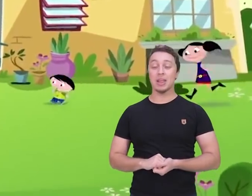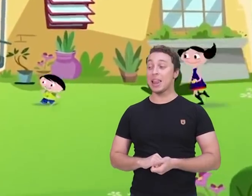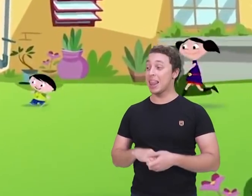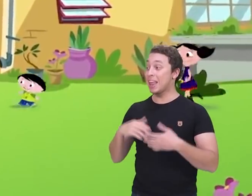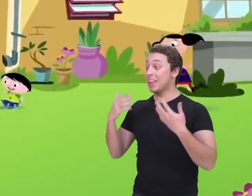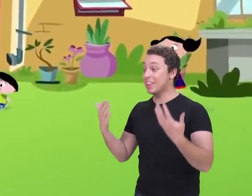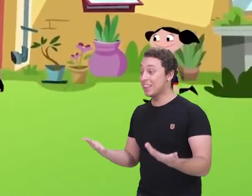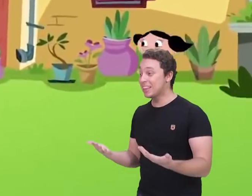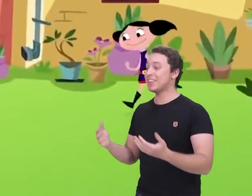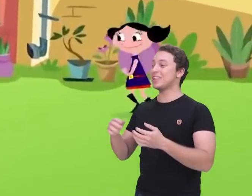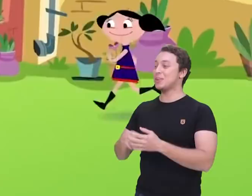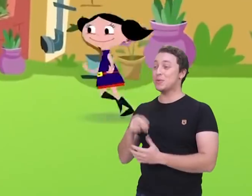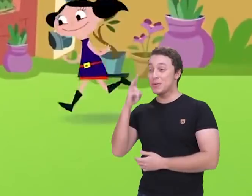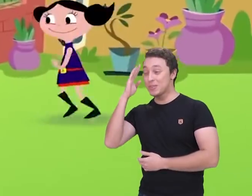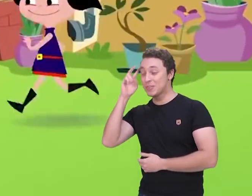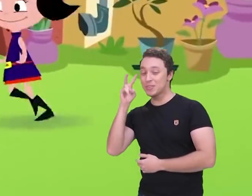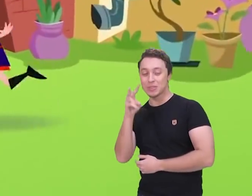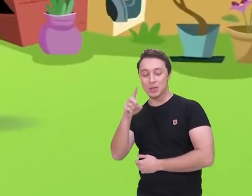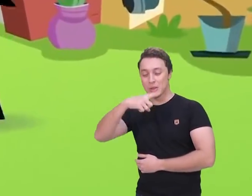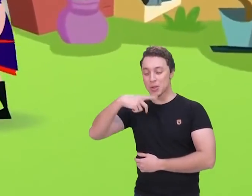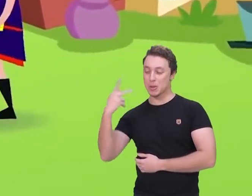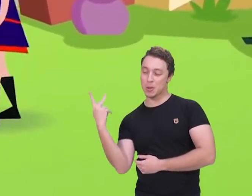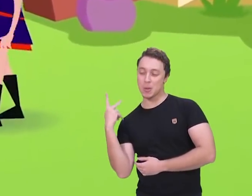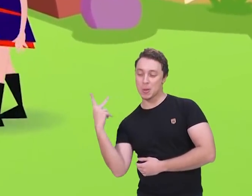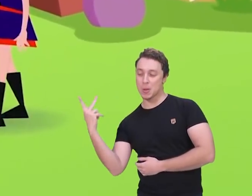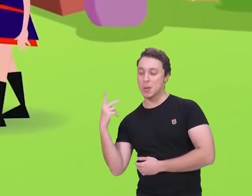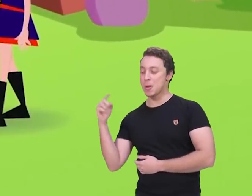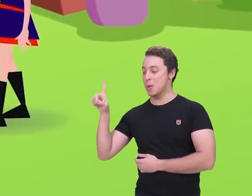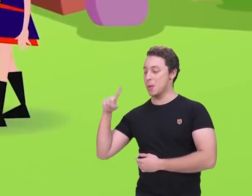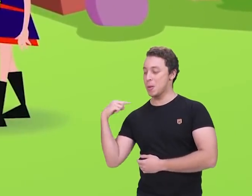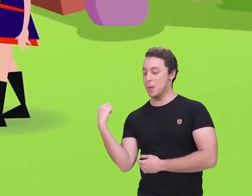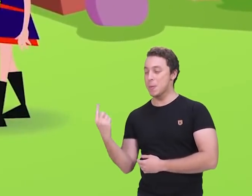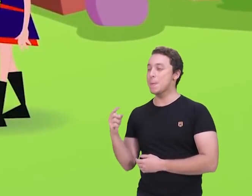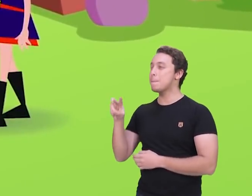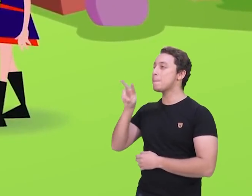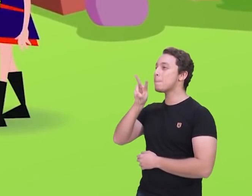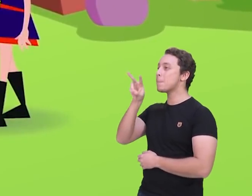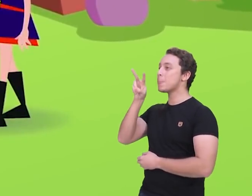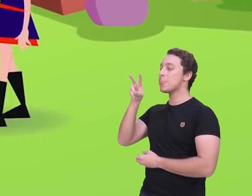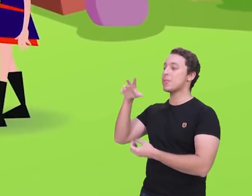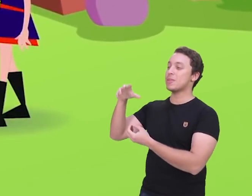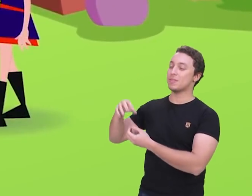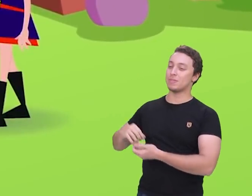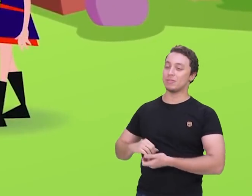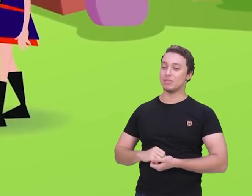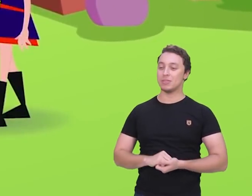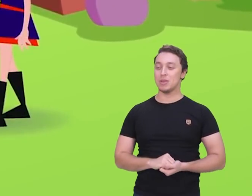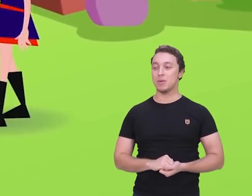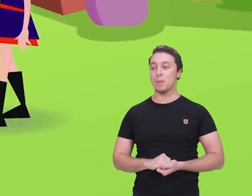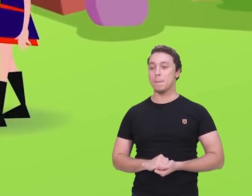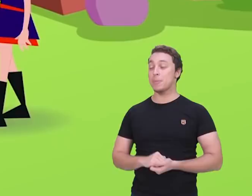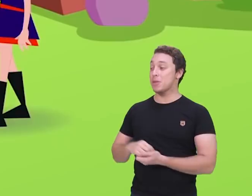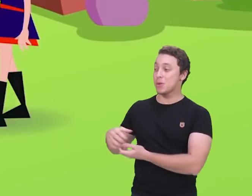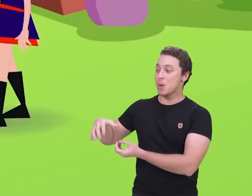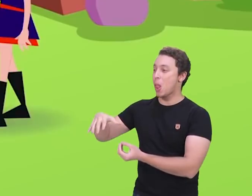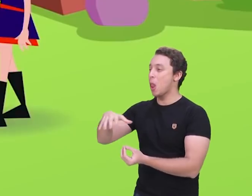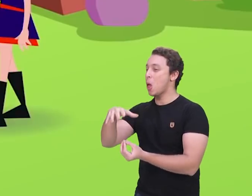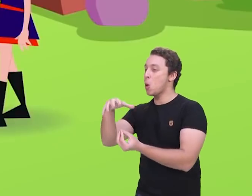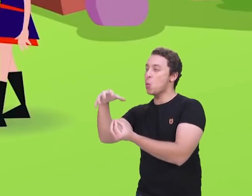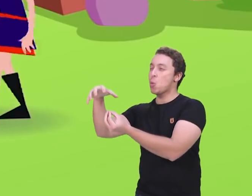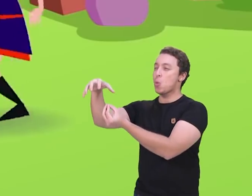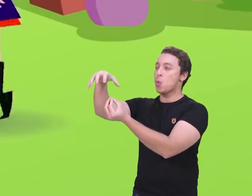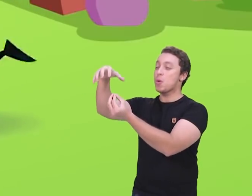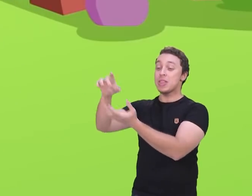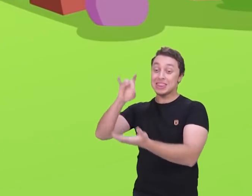Cláudio, você não vai acreditar nisso. A Luna, a Alice, o Tom, Igor e eu, a gente viu